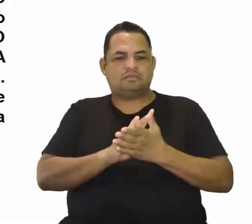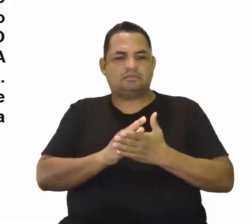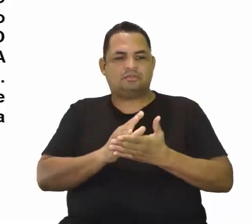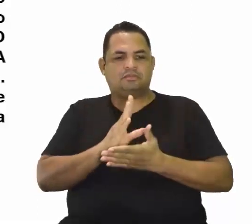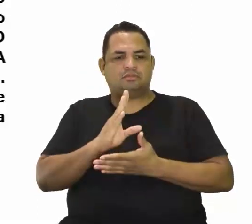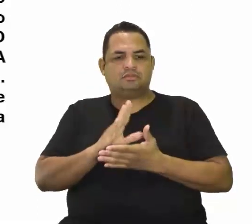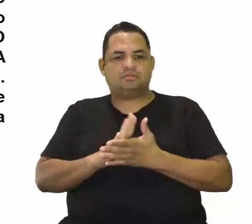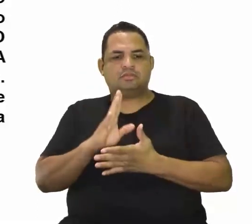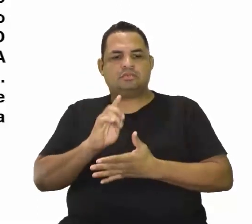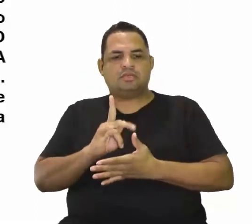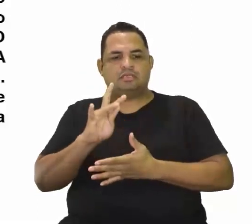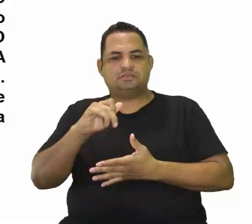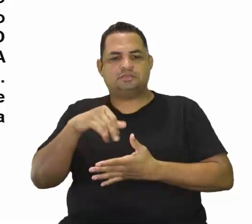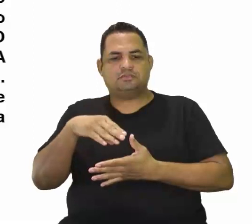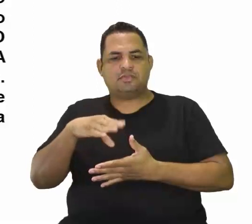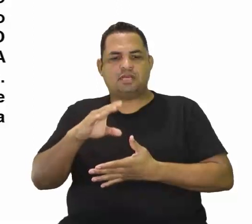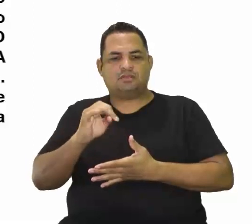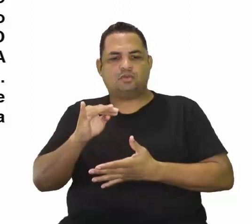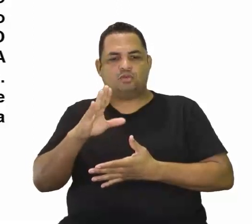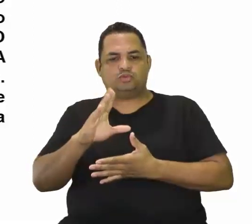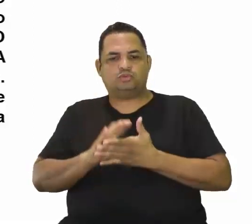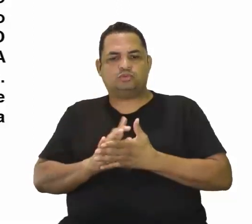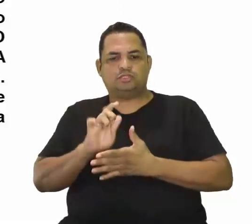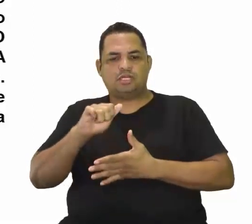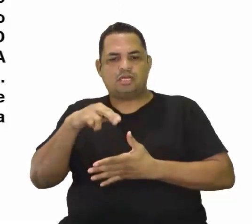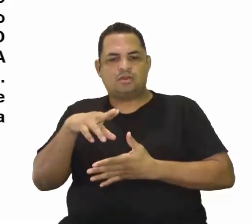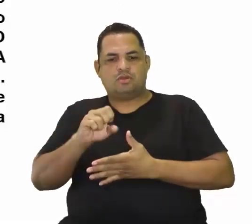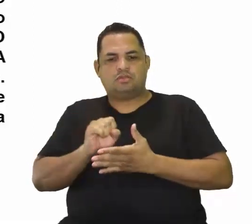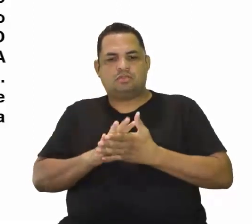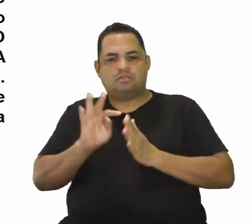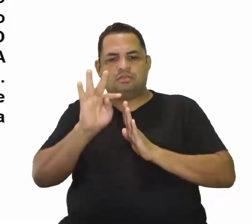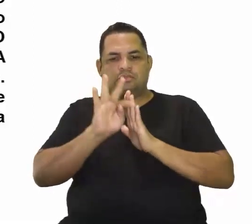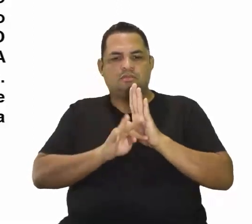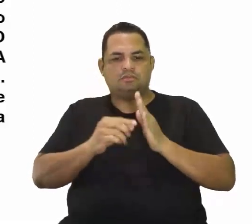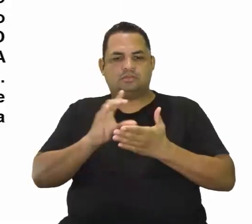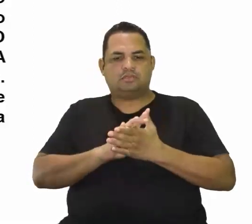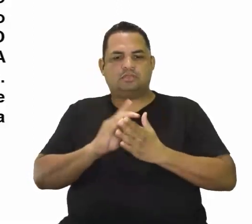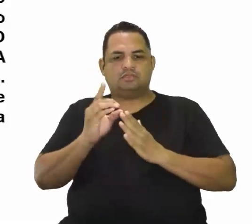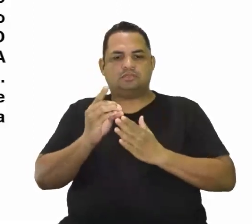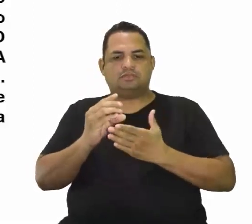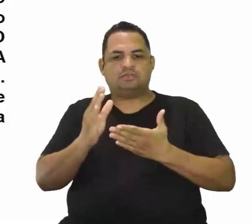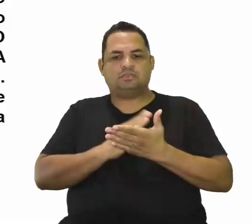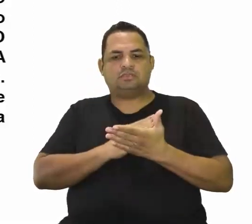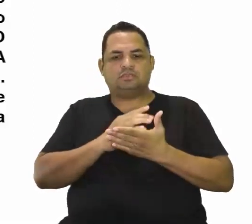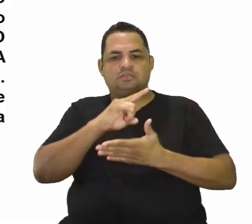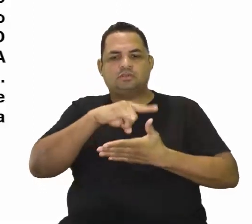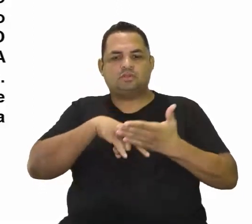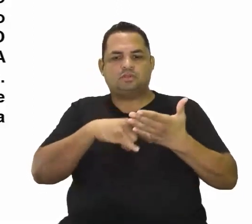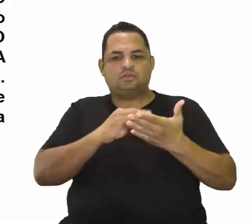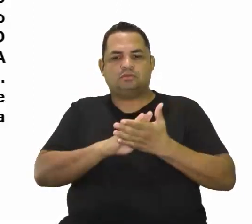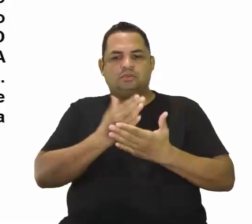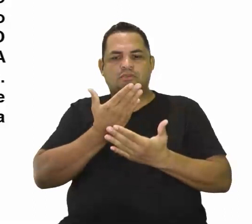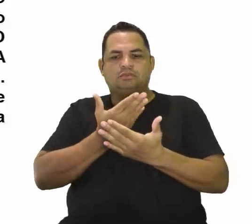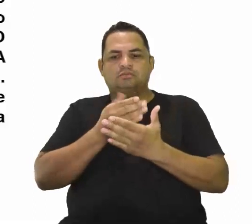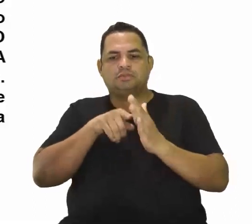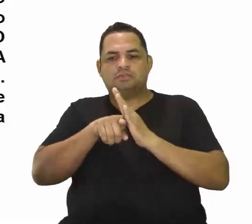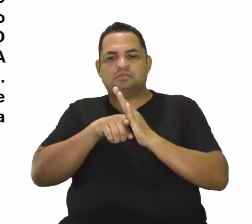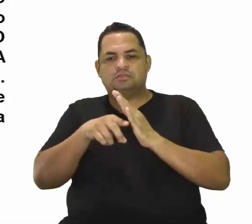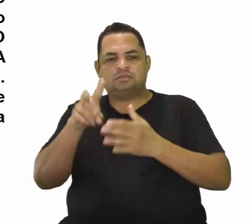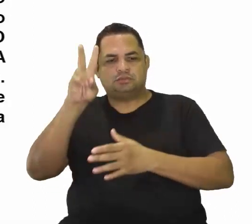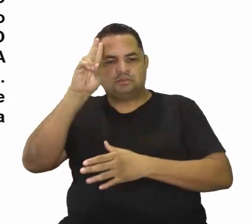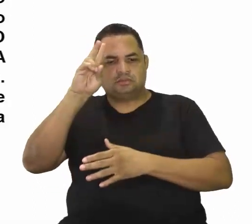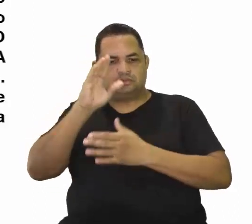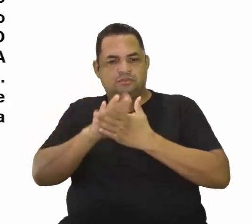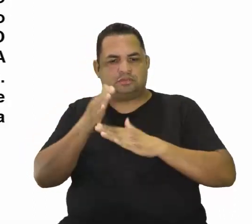de Cátia Matoso, de Queiroz. Textos e documentos para os estudos da história contemporânea. Aí faz um